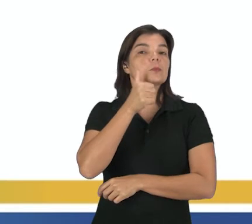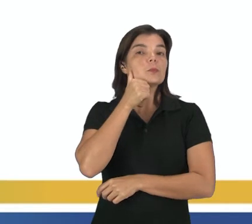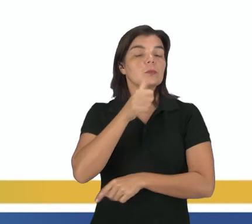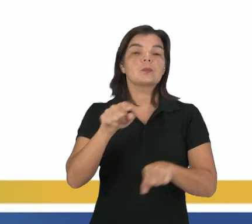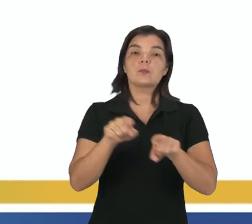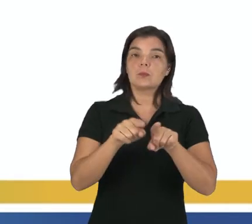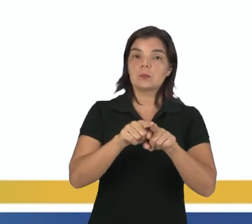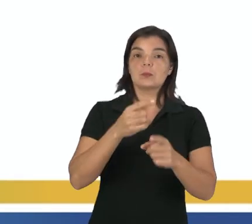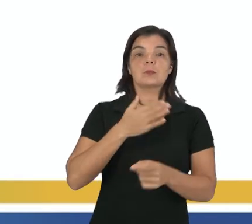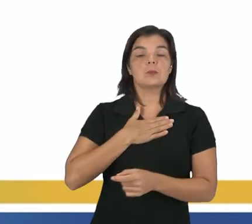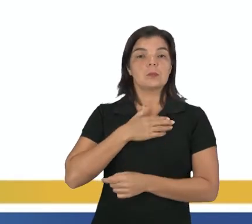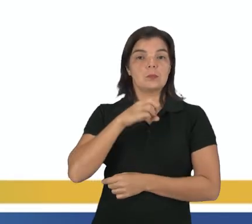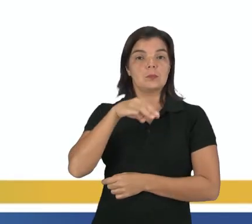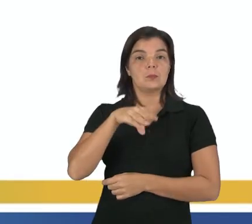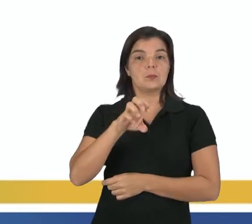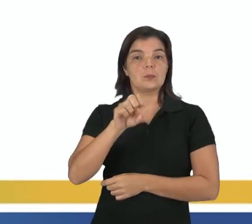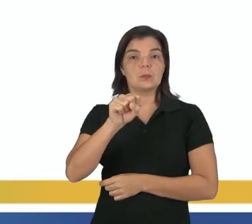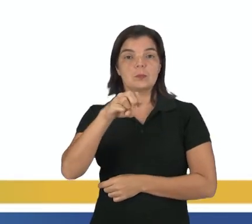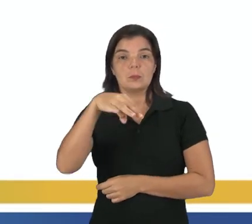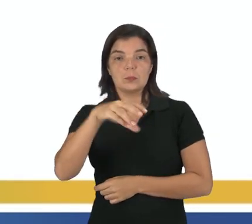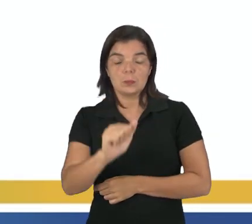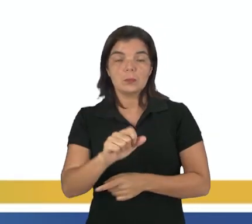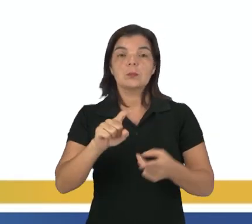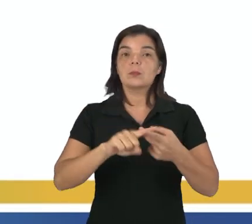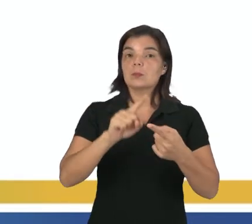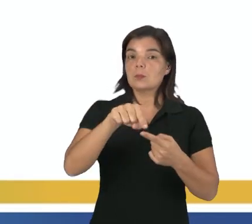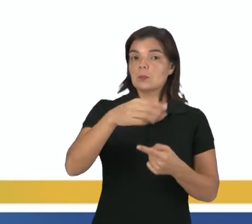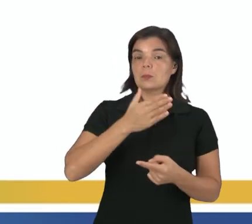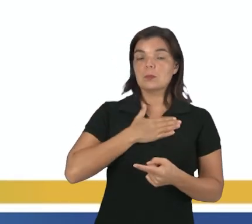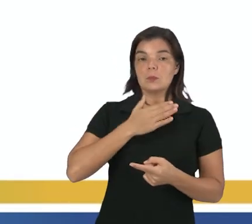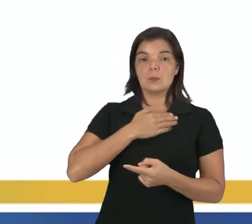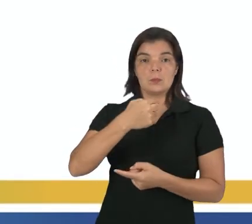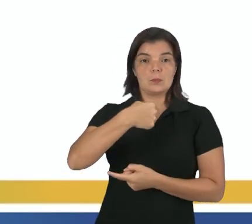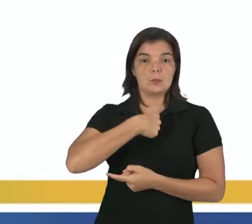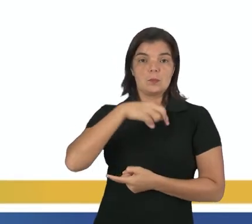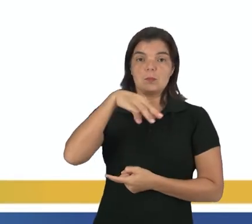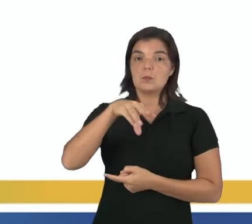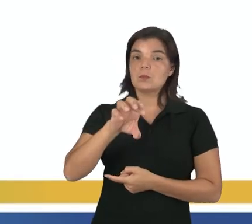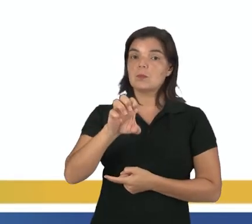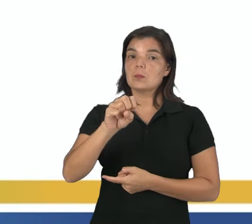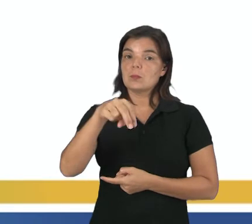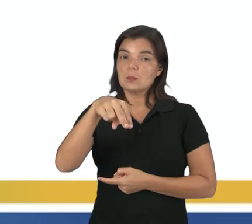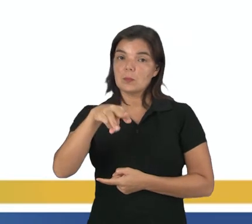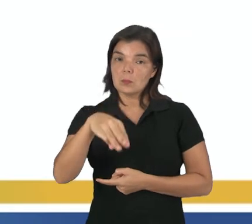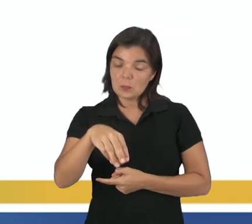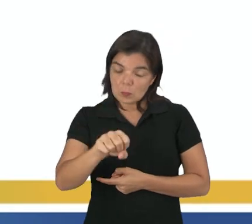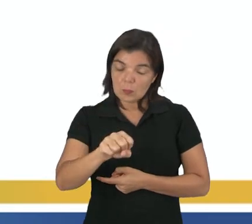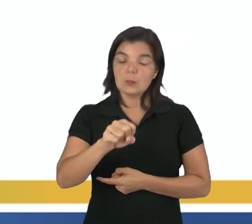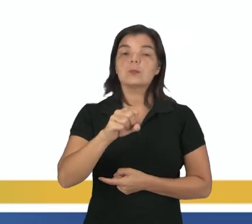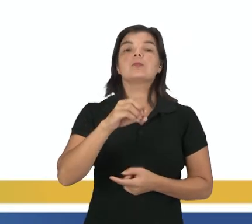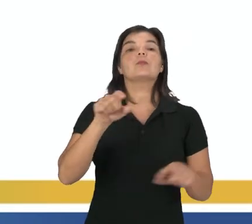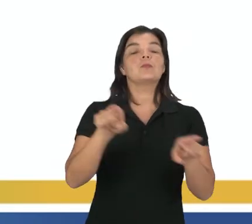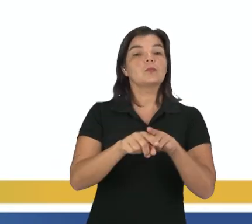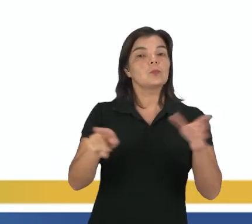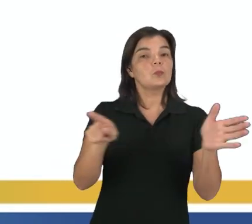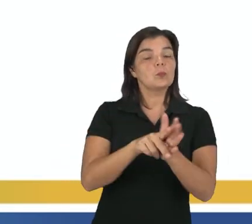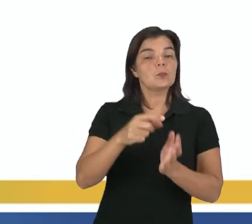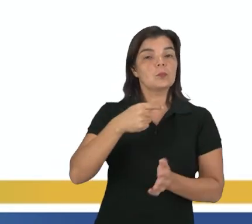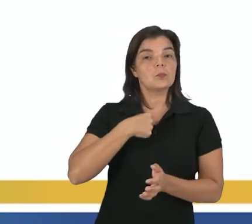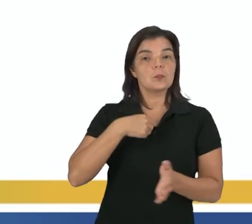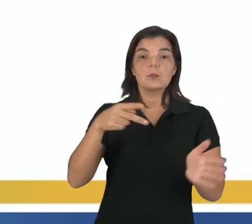eu digo eu mesma. Se você é do gênero masculino, você diz eu mesmo. Próprio,